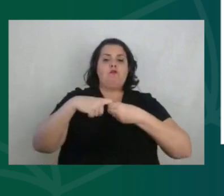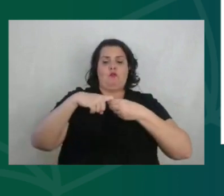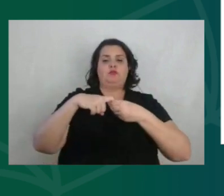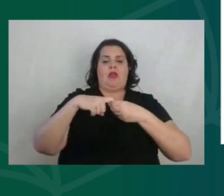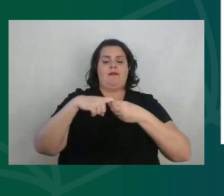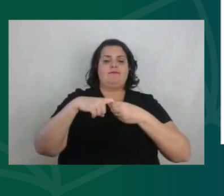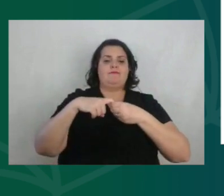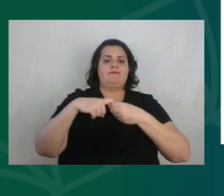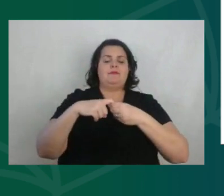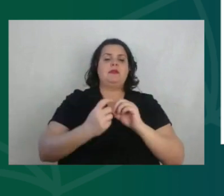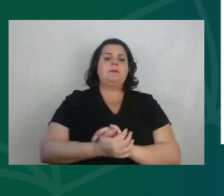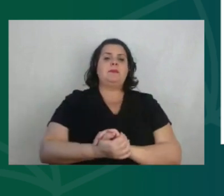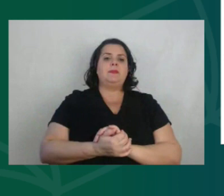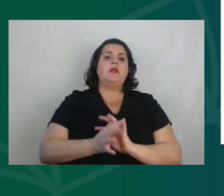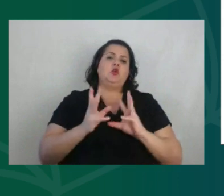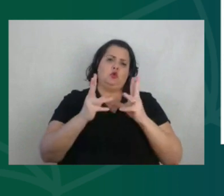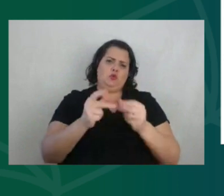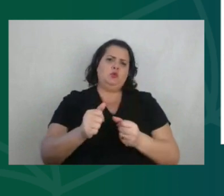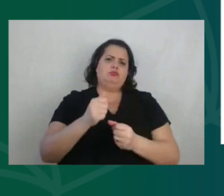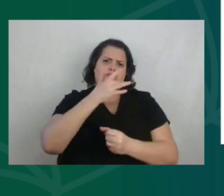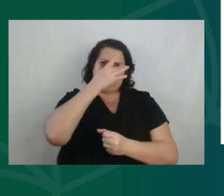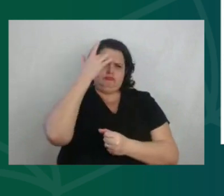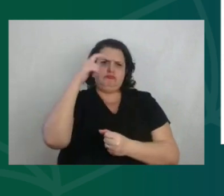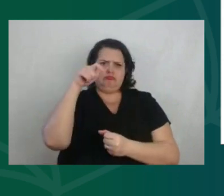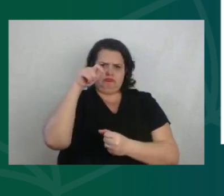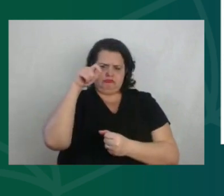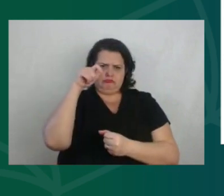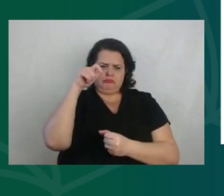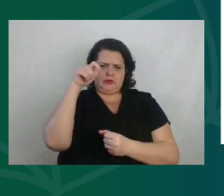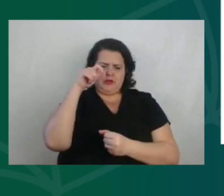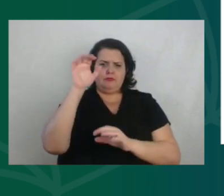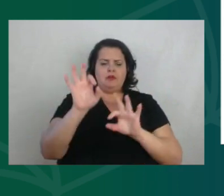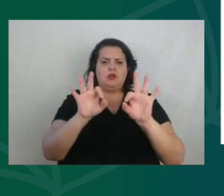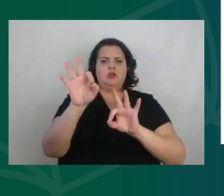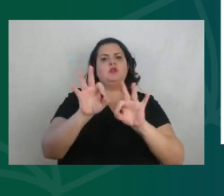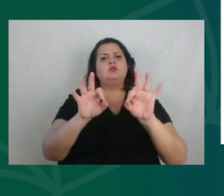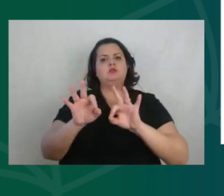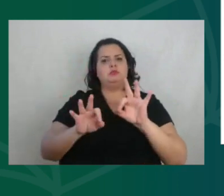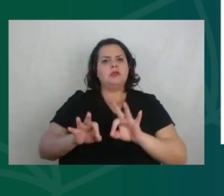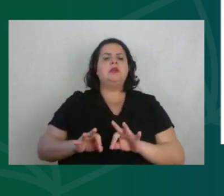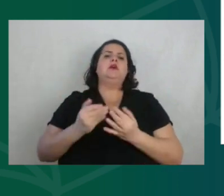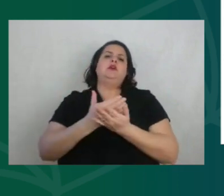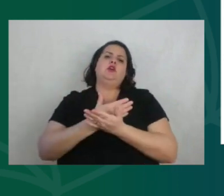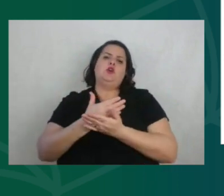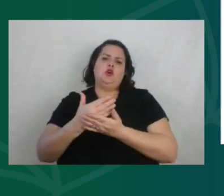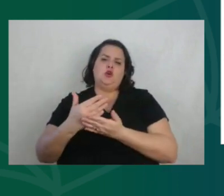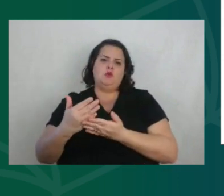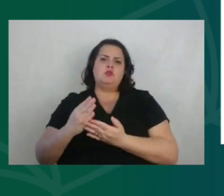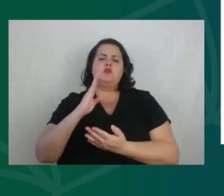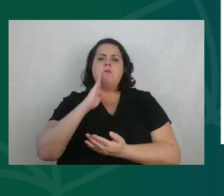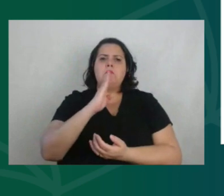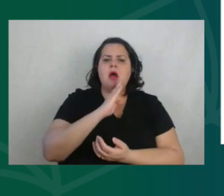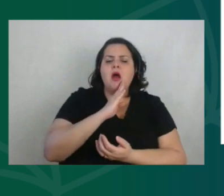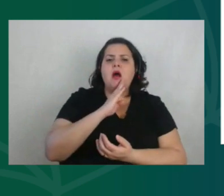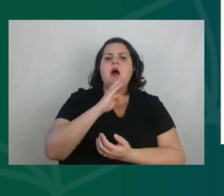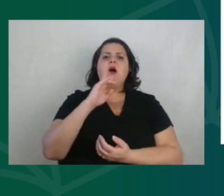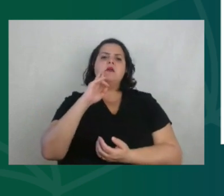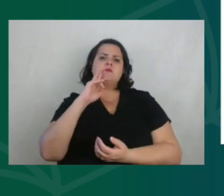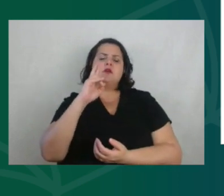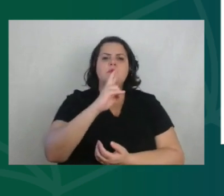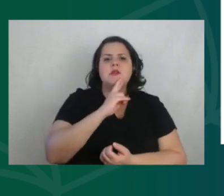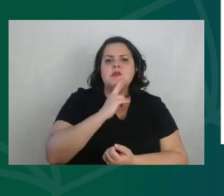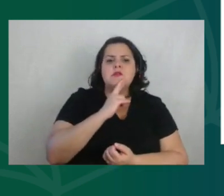Todo mundo tem acompanhado esse plano de retorno, inicialmente os bares, restaurantes, progressivamente. Hoje teve